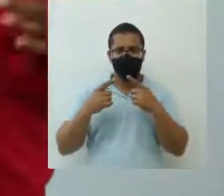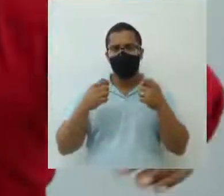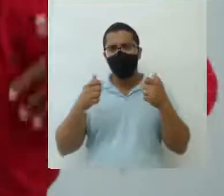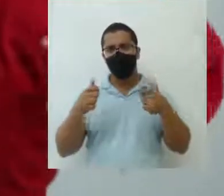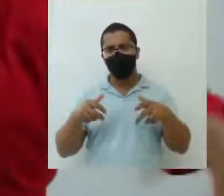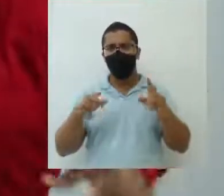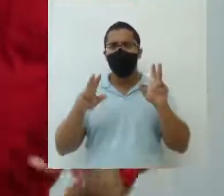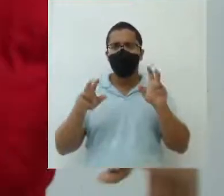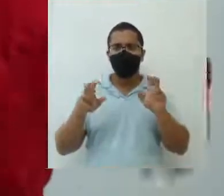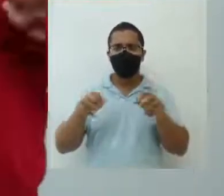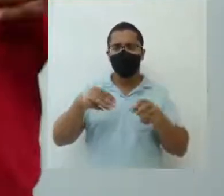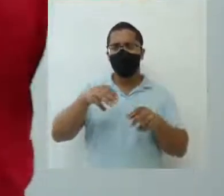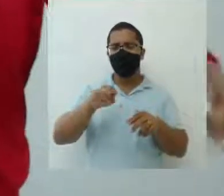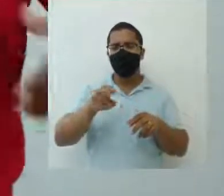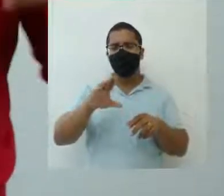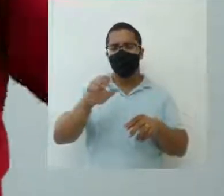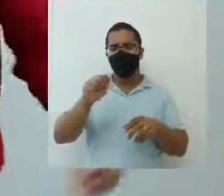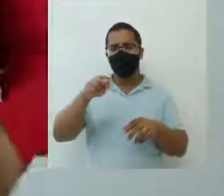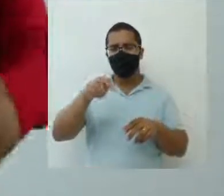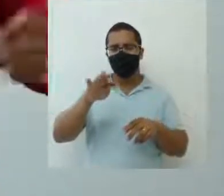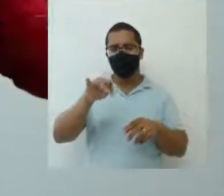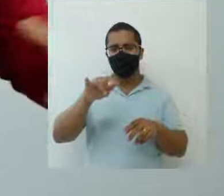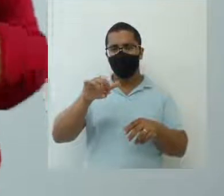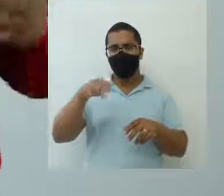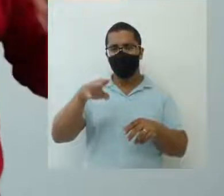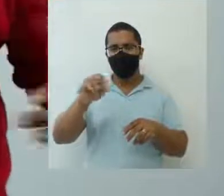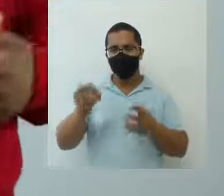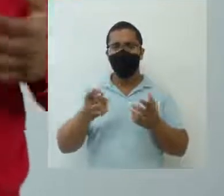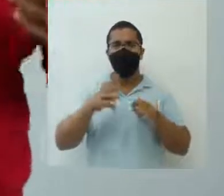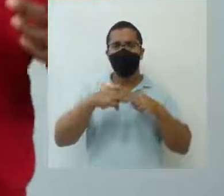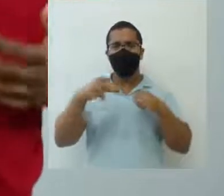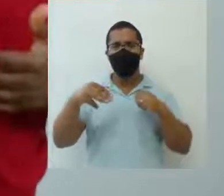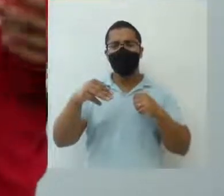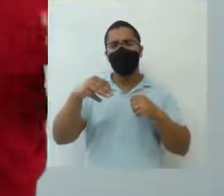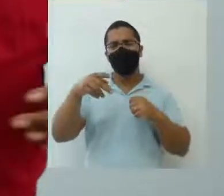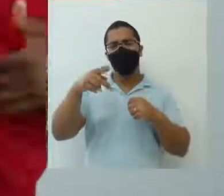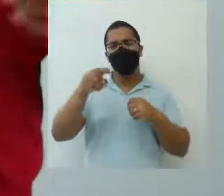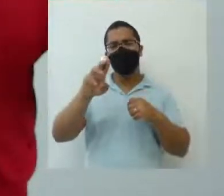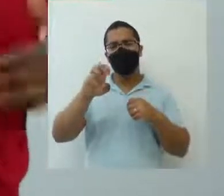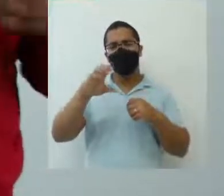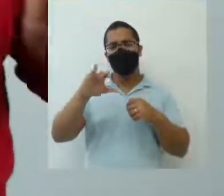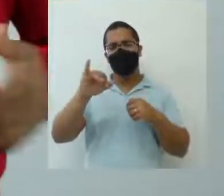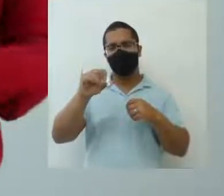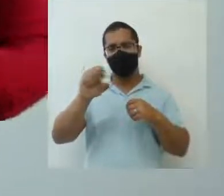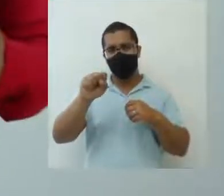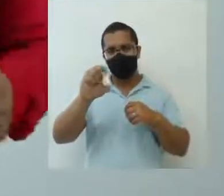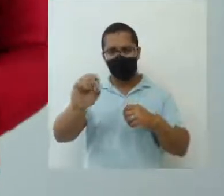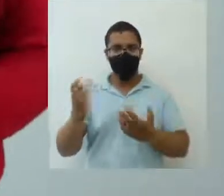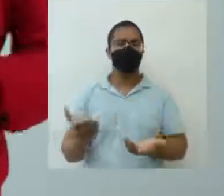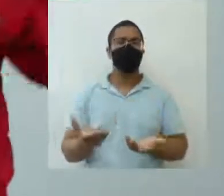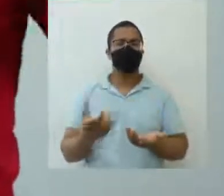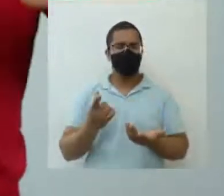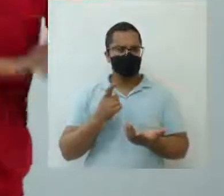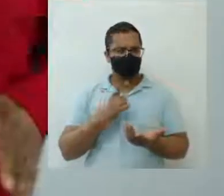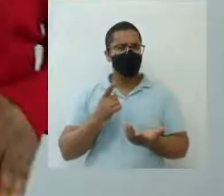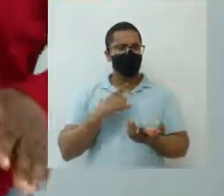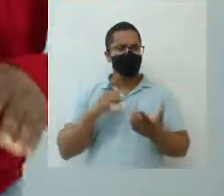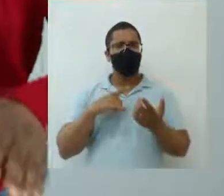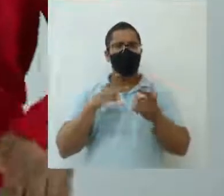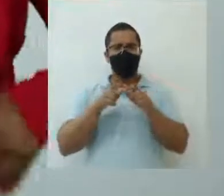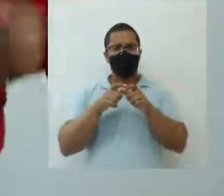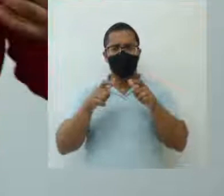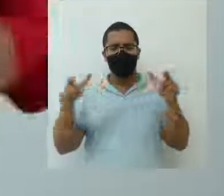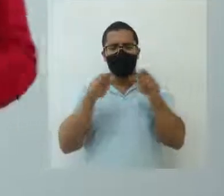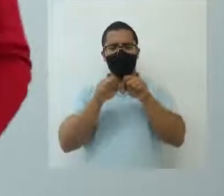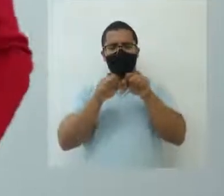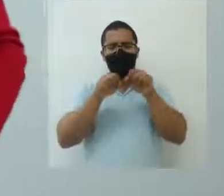lá do mercantilismo, aquela relação lá de metais preciosos, né? Então, da expansão comercial. Então, foi interessante aí